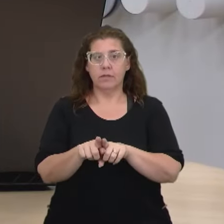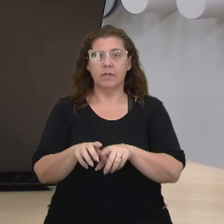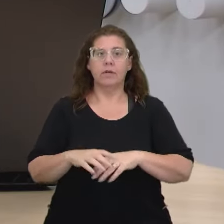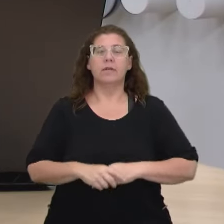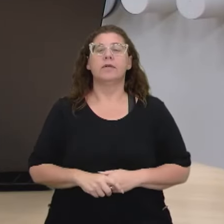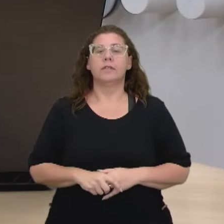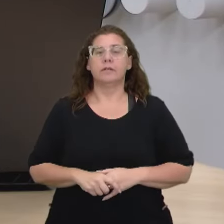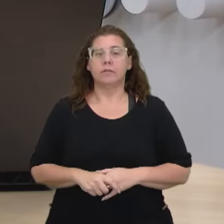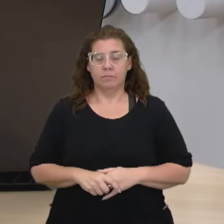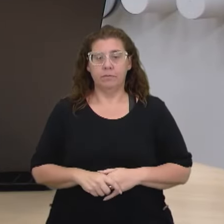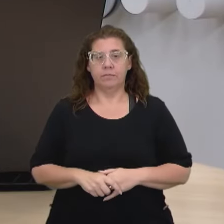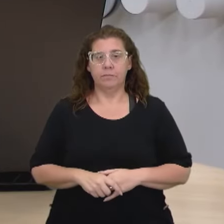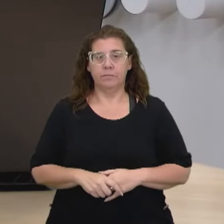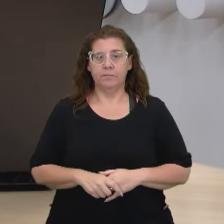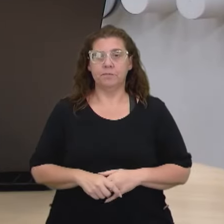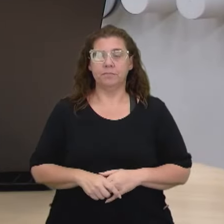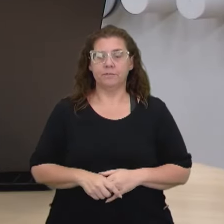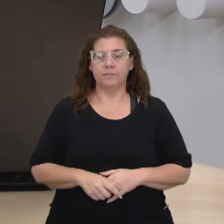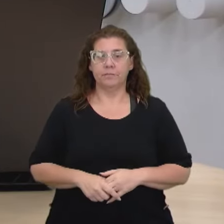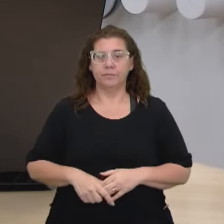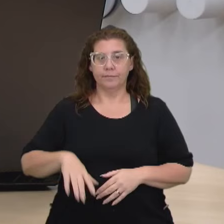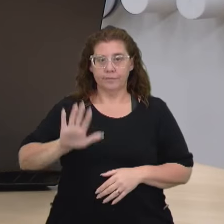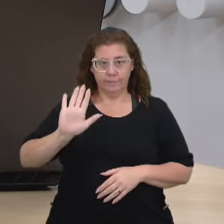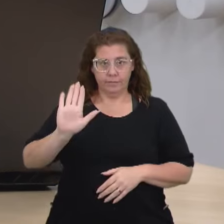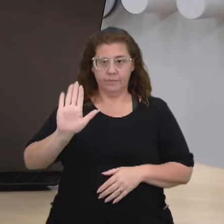termo saber. Vamos aprender?